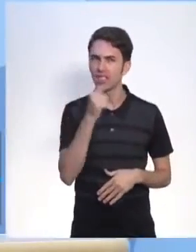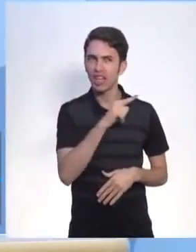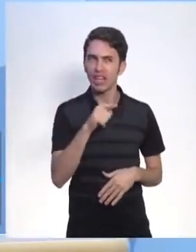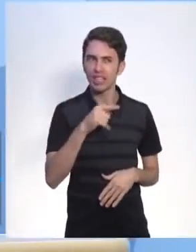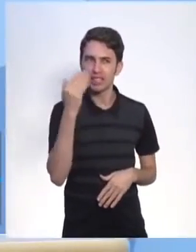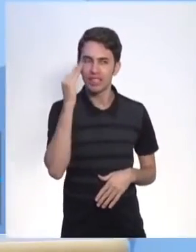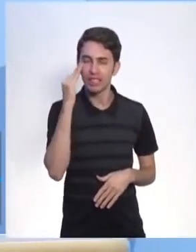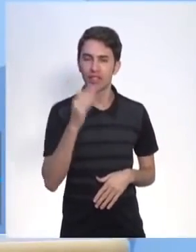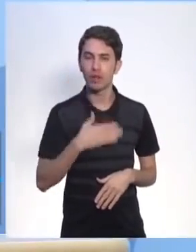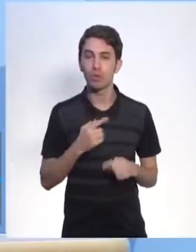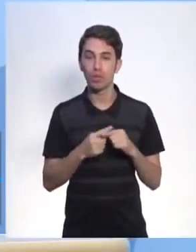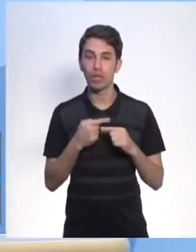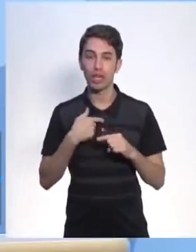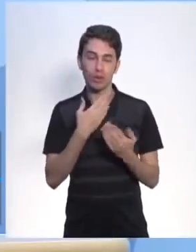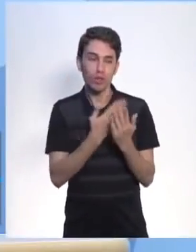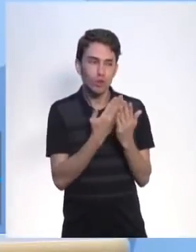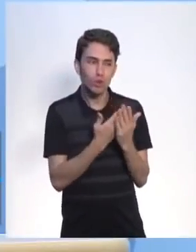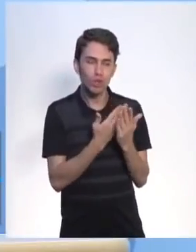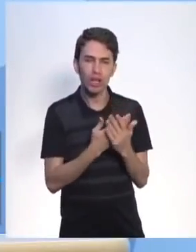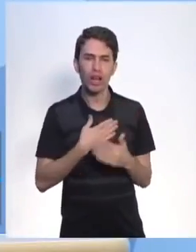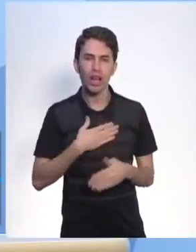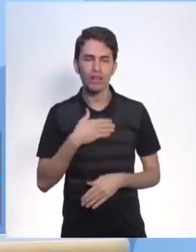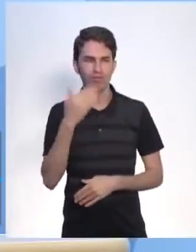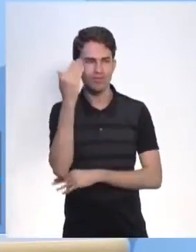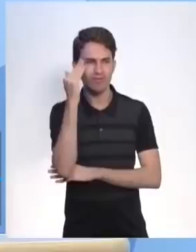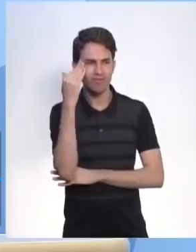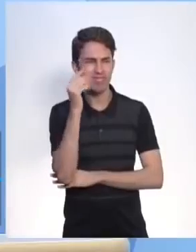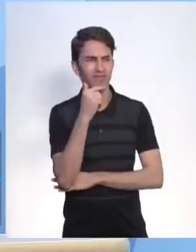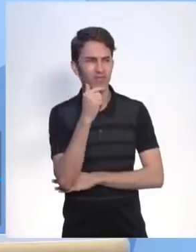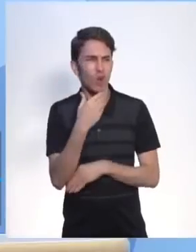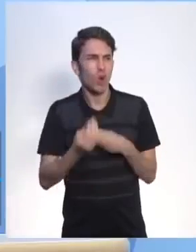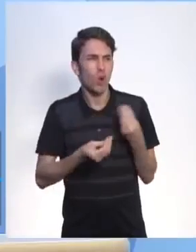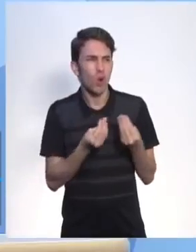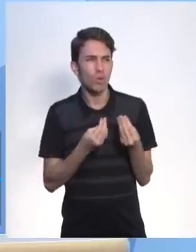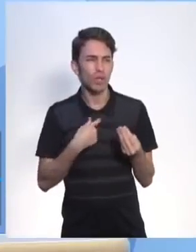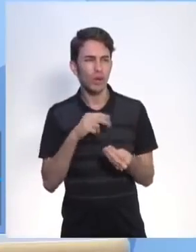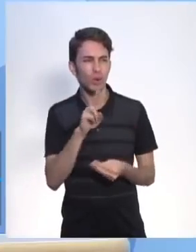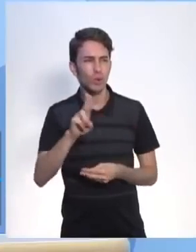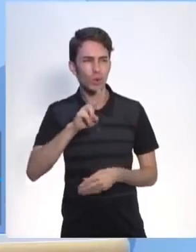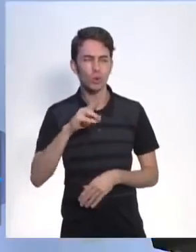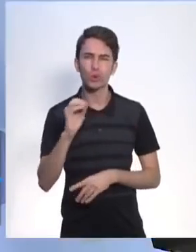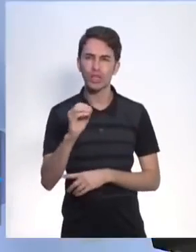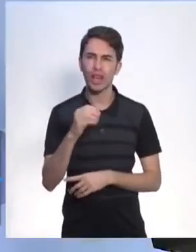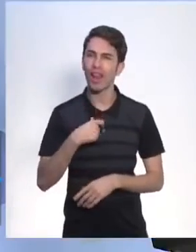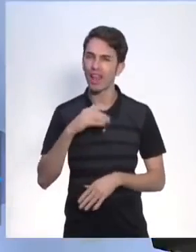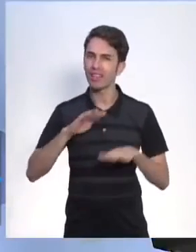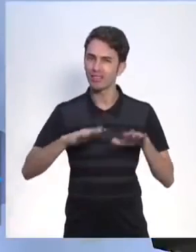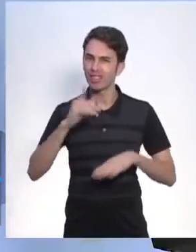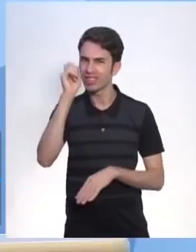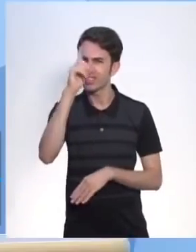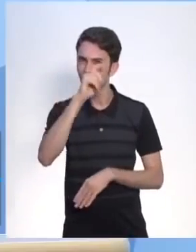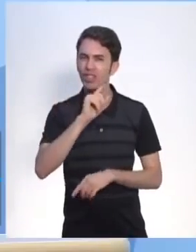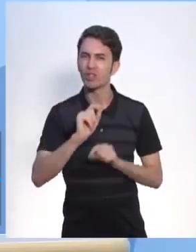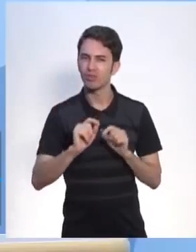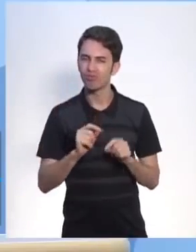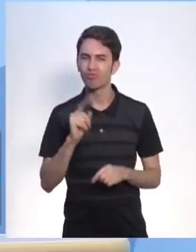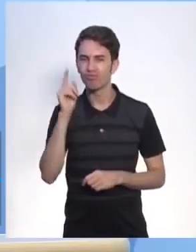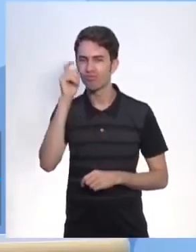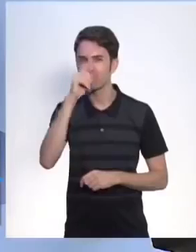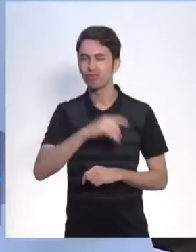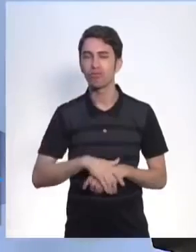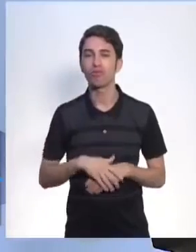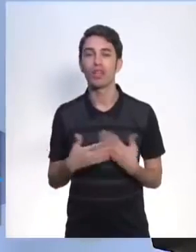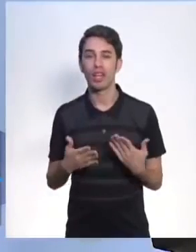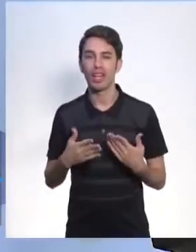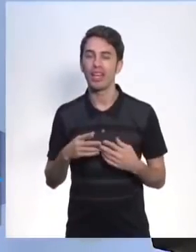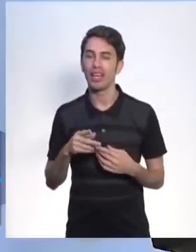algumas dificuldades para entender esse conceito do zero, aonde que eu encaixo ele. Em cima da reta, né? Sim. Tá. Em cima da